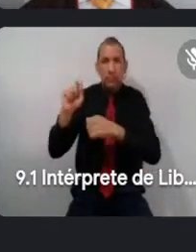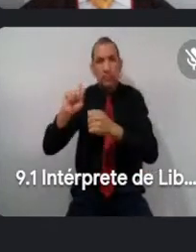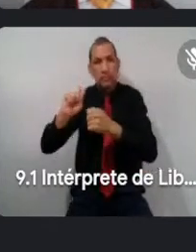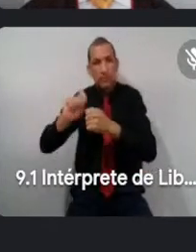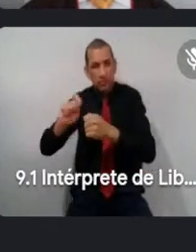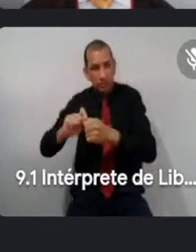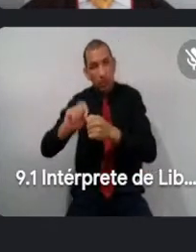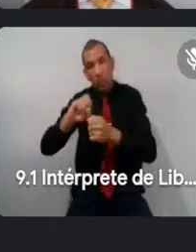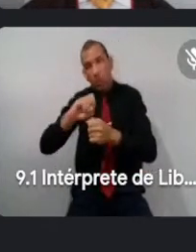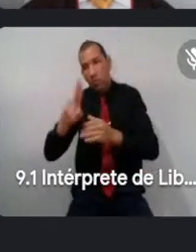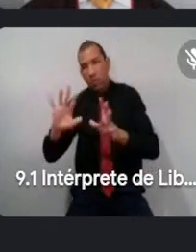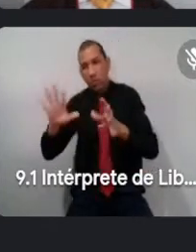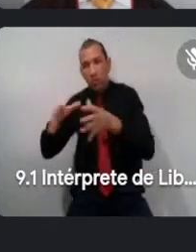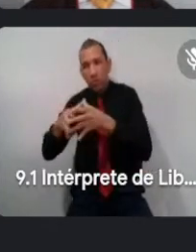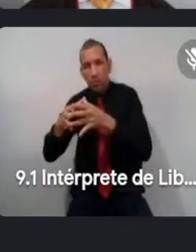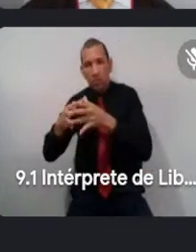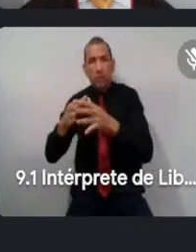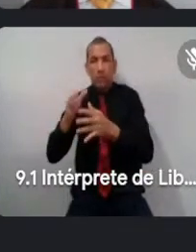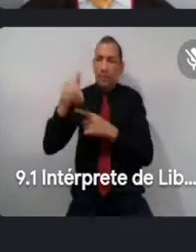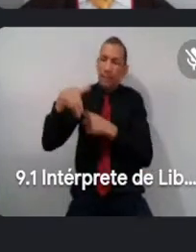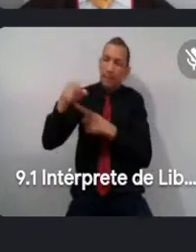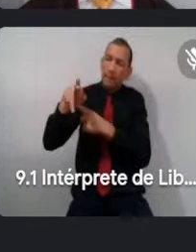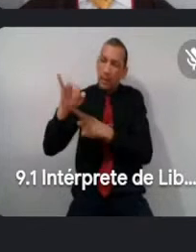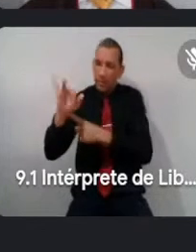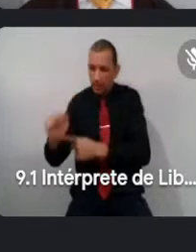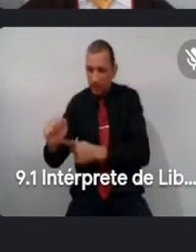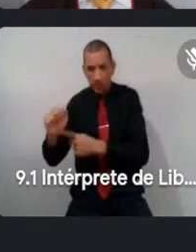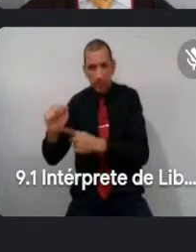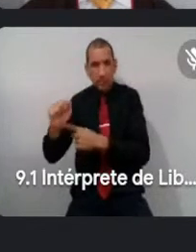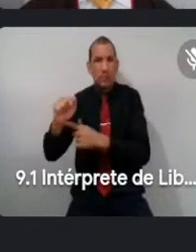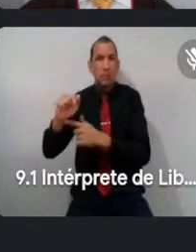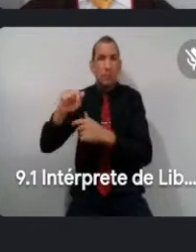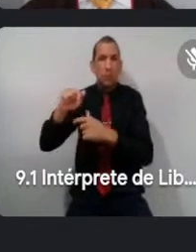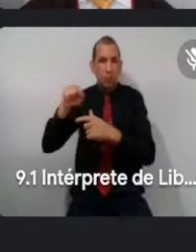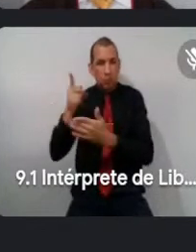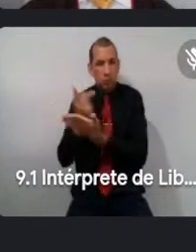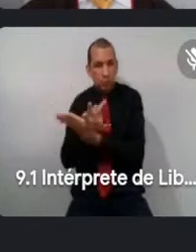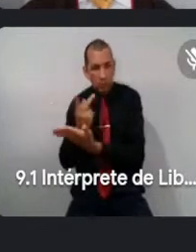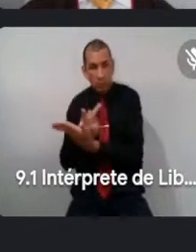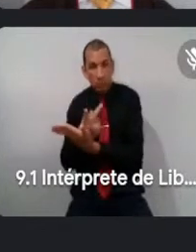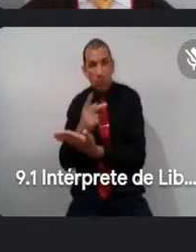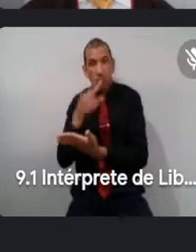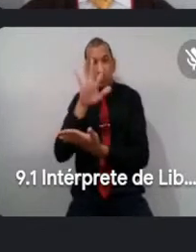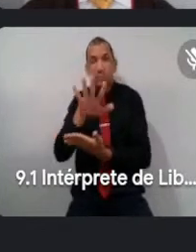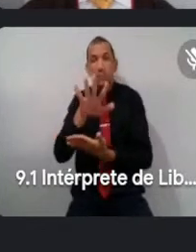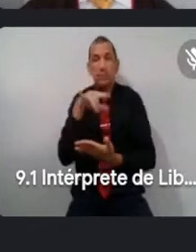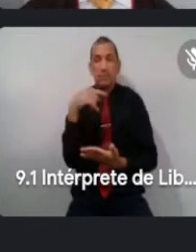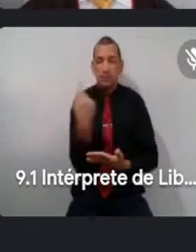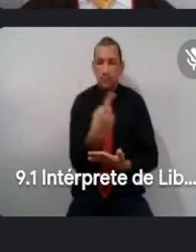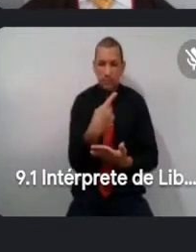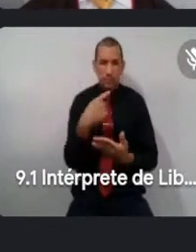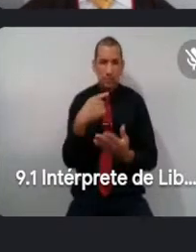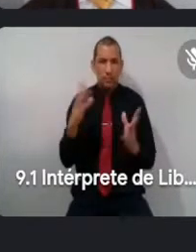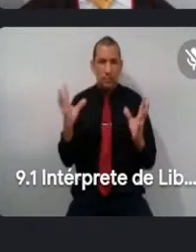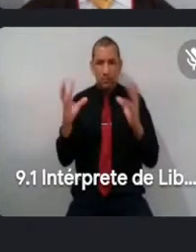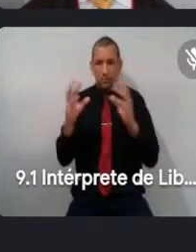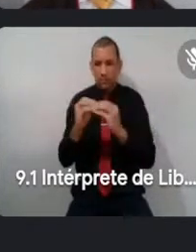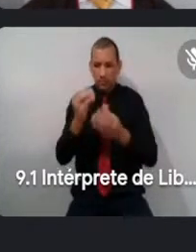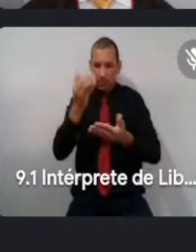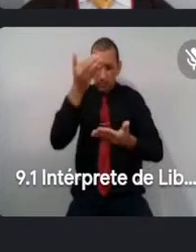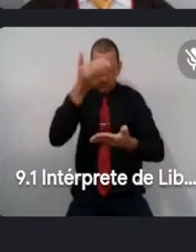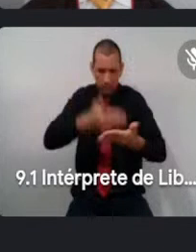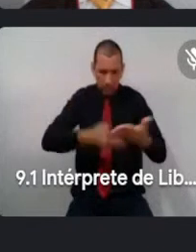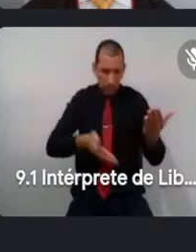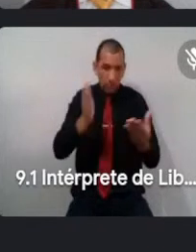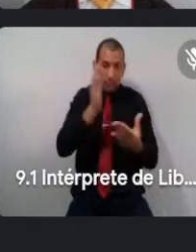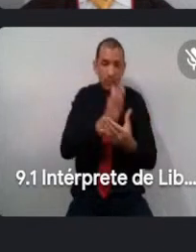ou participação da correia Maria de Jesus na prática delituosa e também visando melhor os áudios